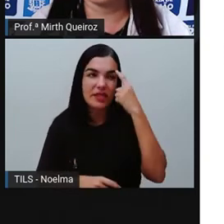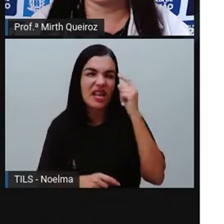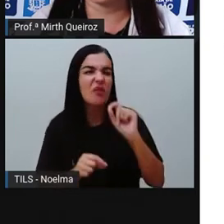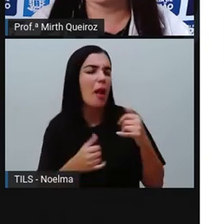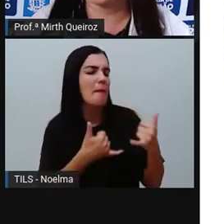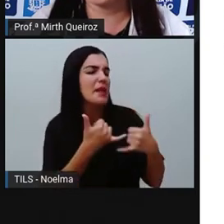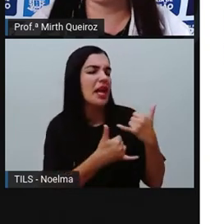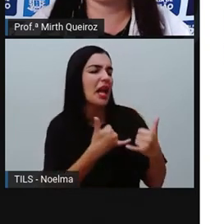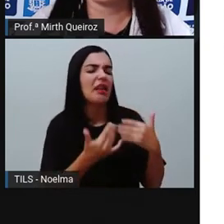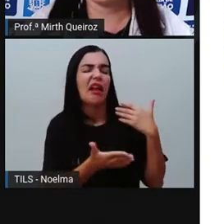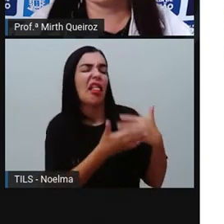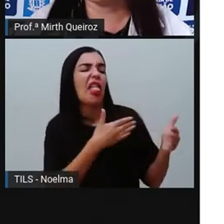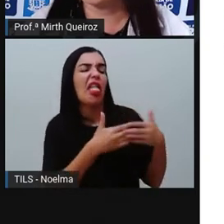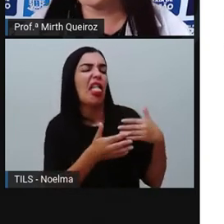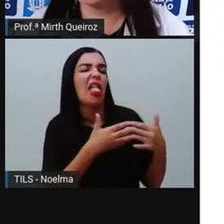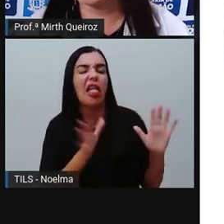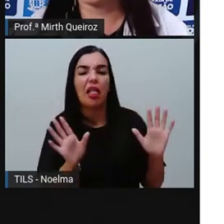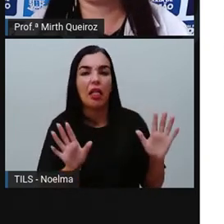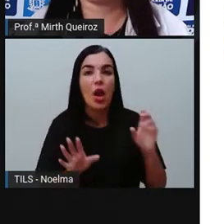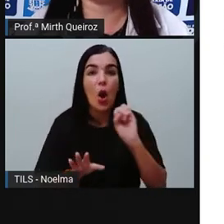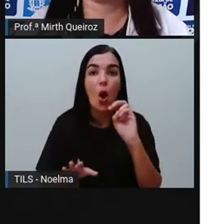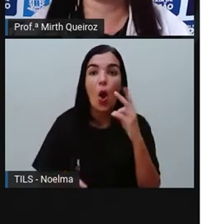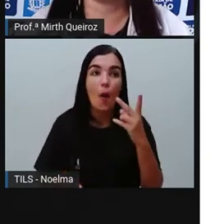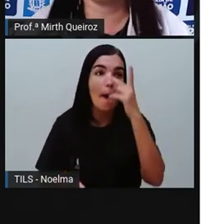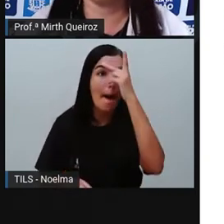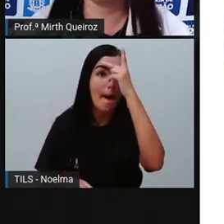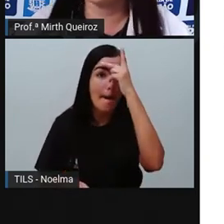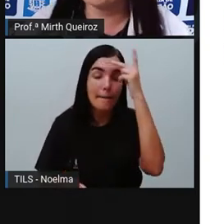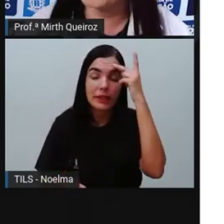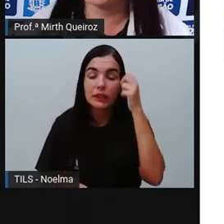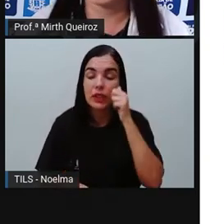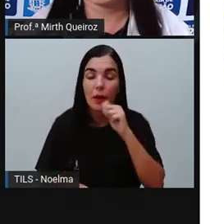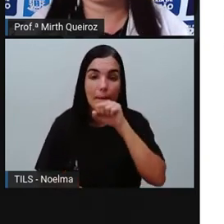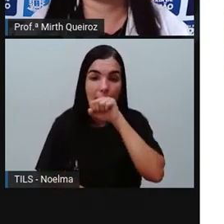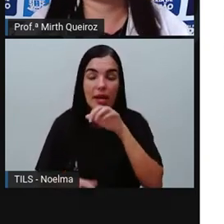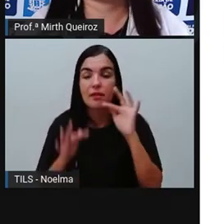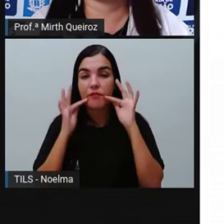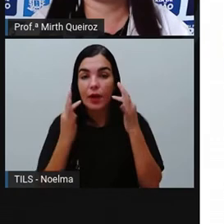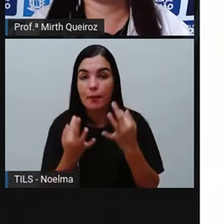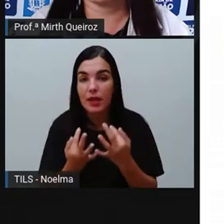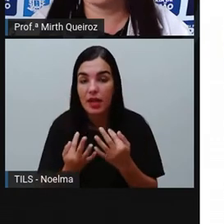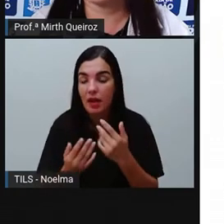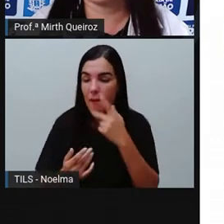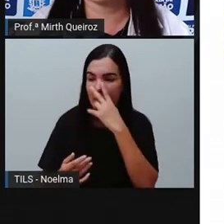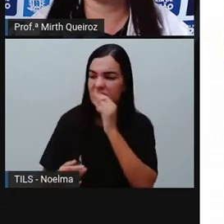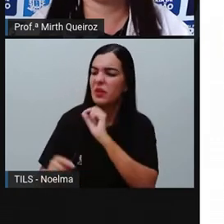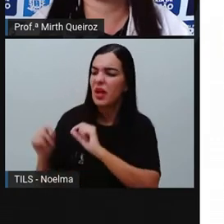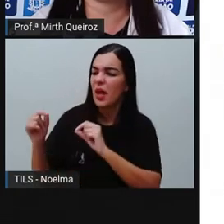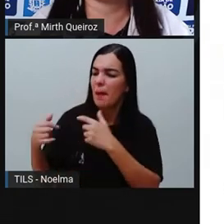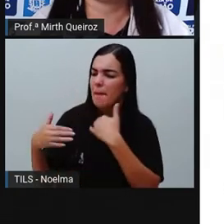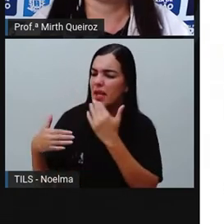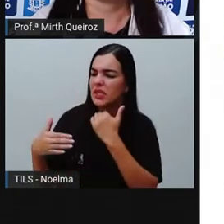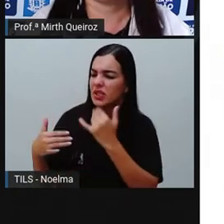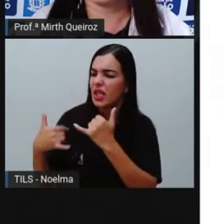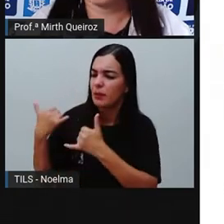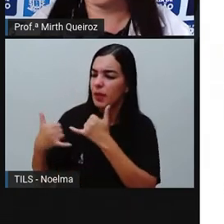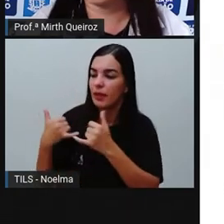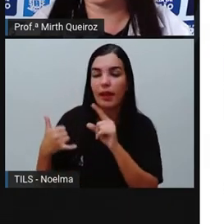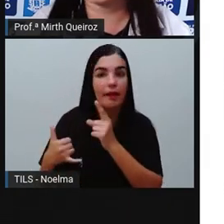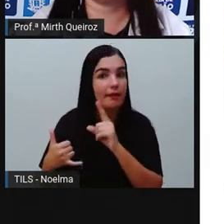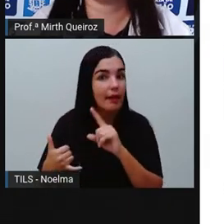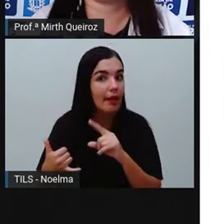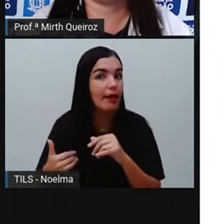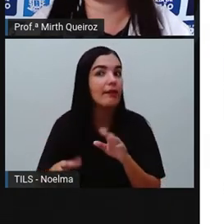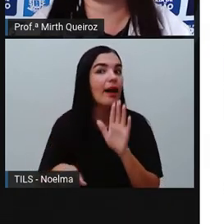apenas passatempo, ou os pais de vocês podem ver dessa forma, e não é. As brincadeiras aí elas vão ajudar também na